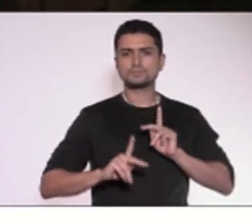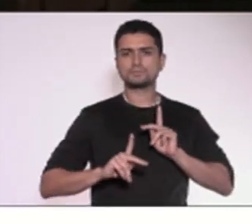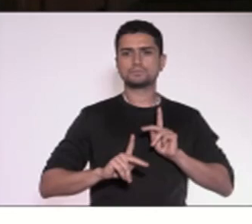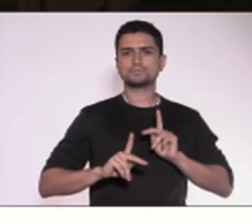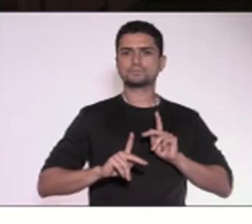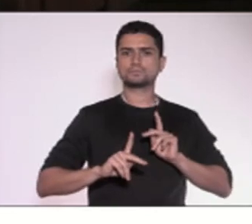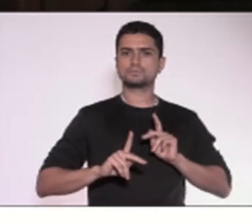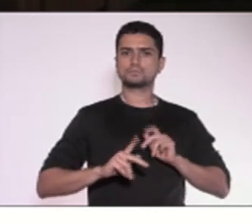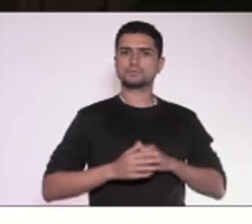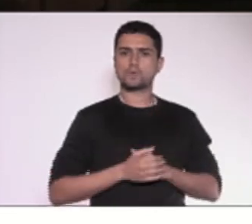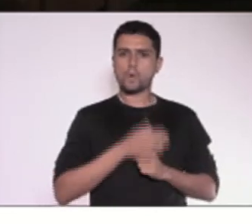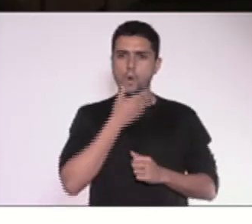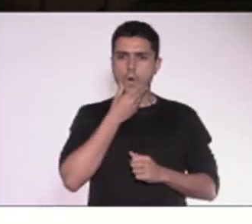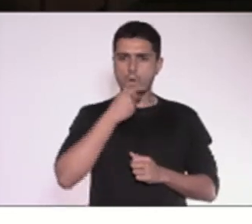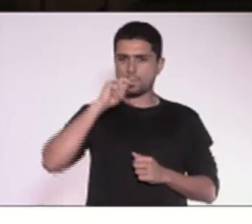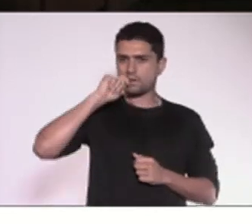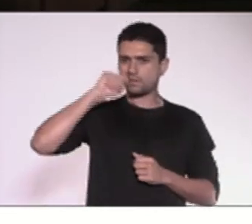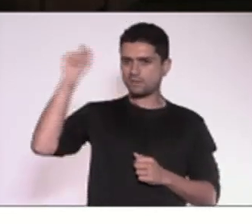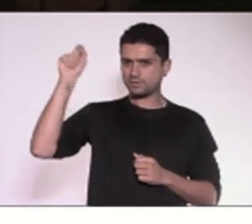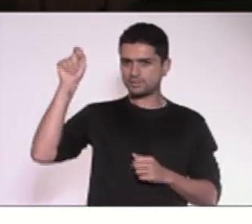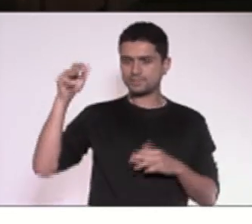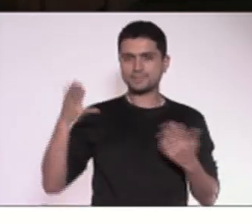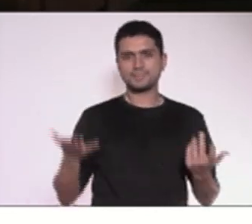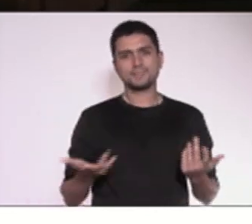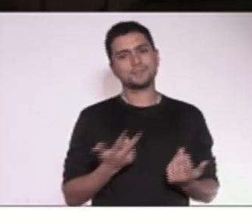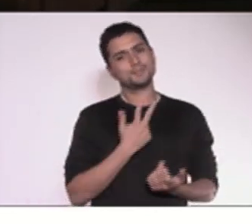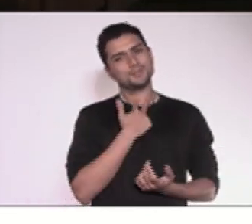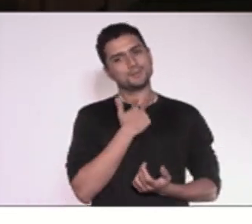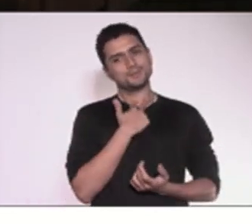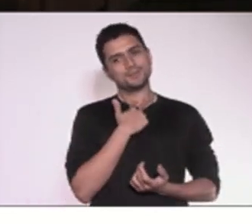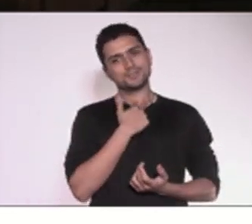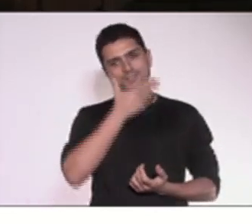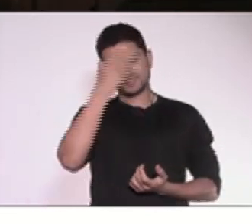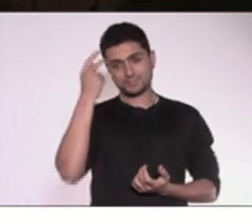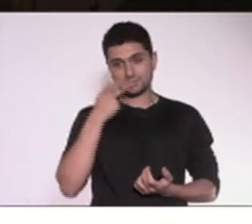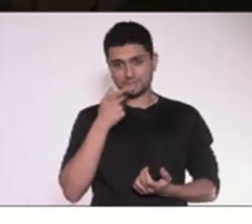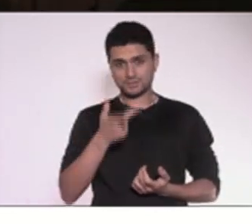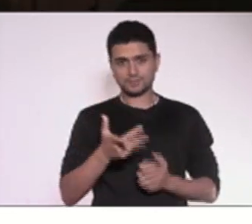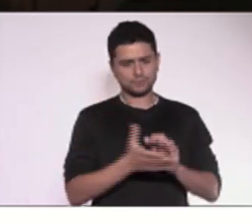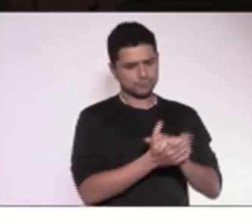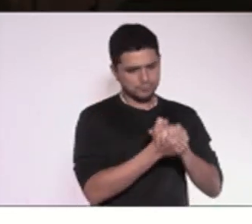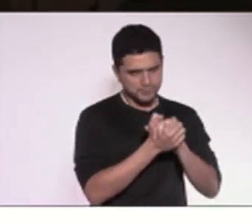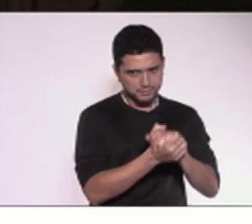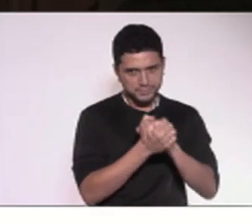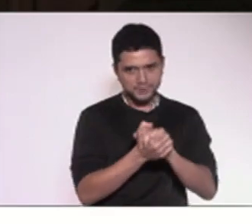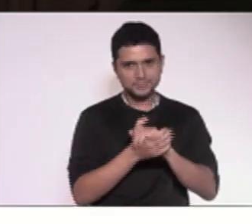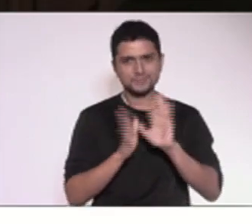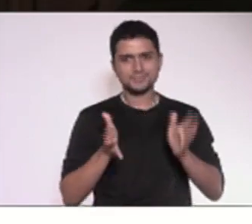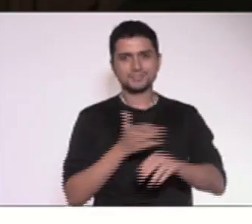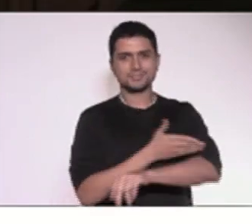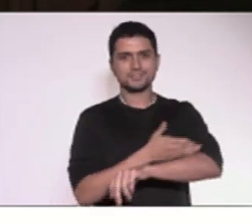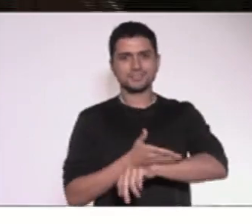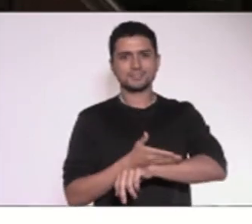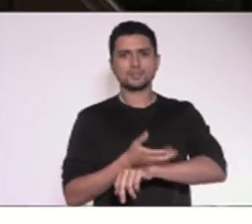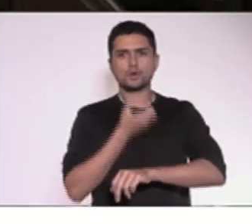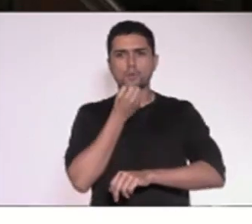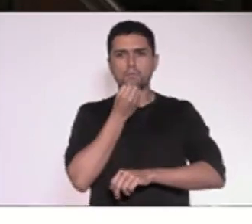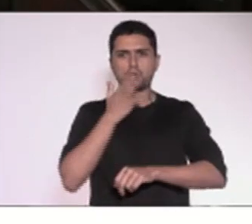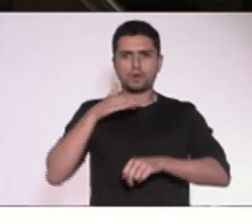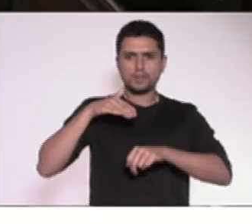não posso me furtar àquele cumprimento que já está consagrado. Boa noite,